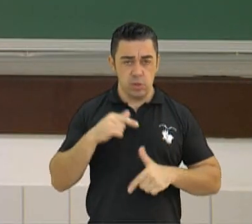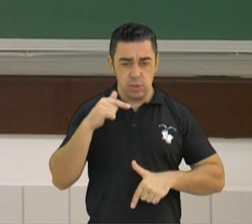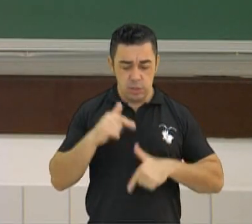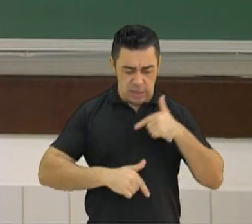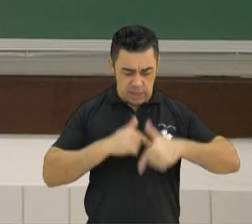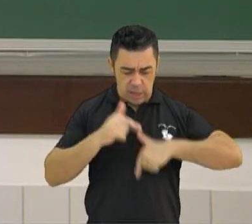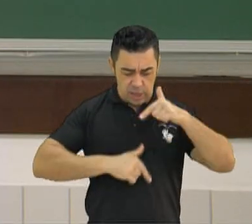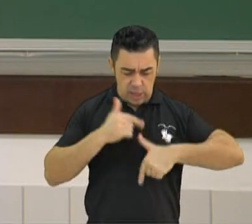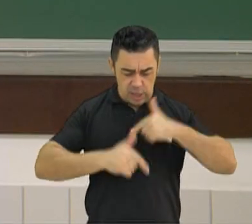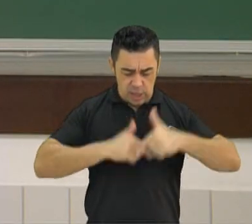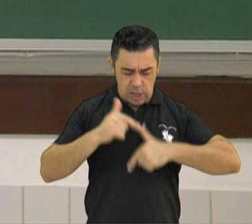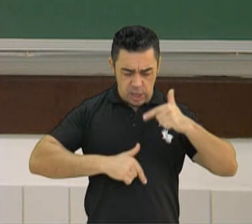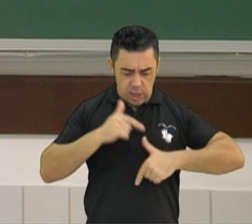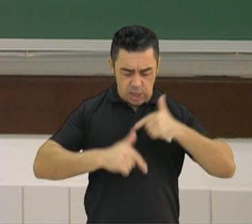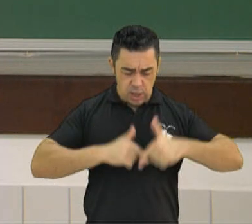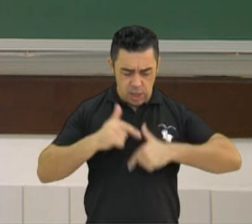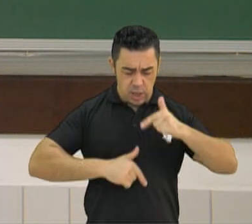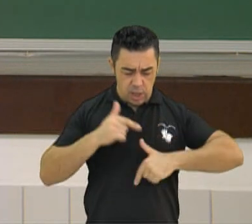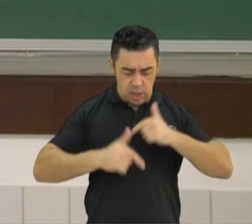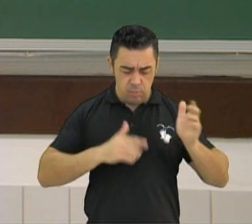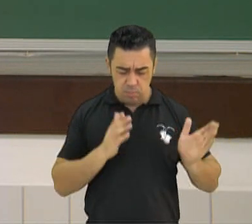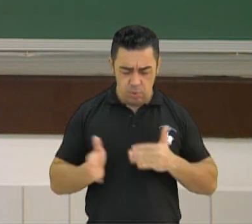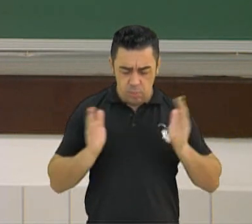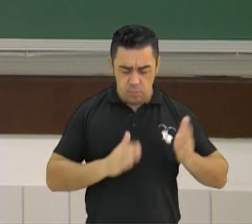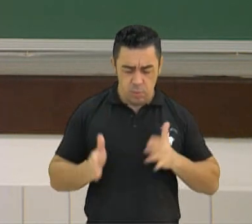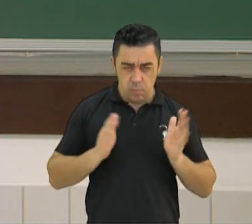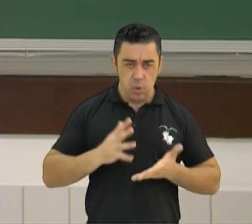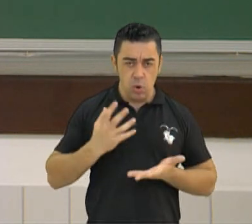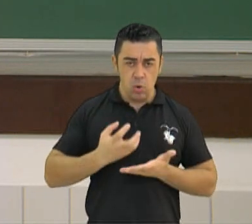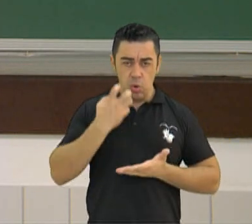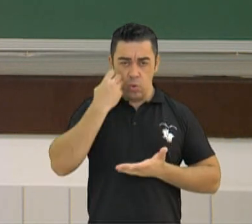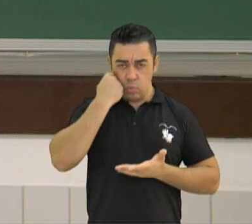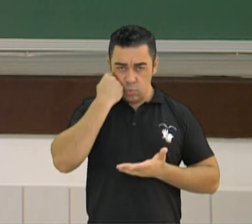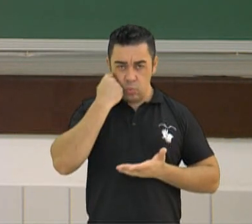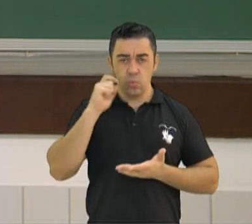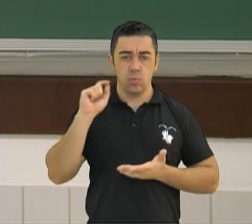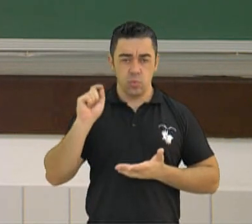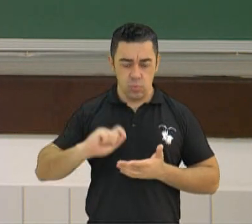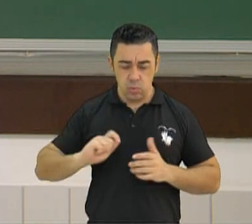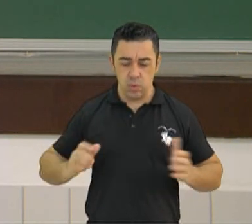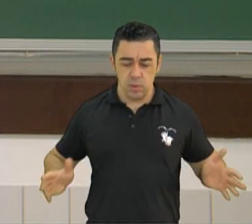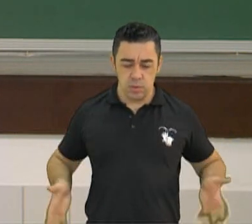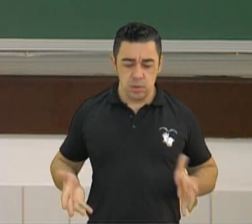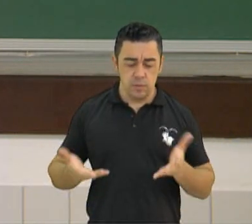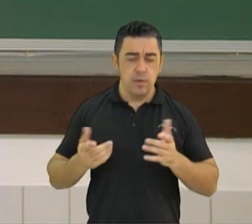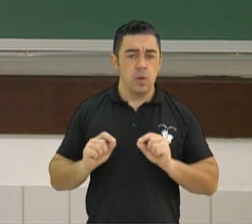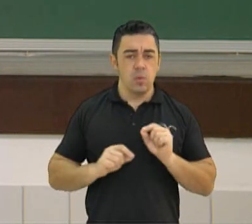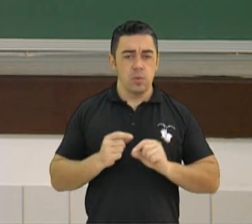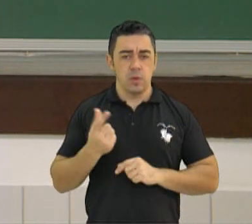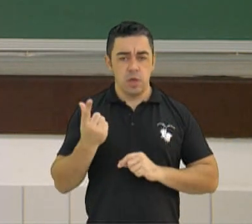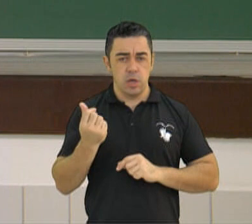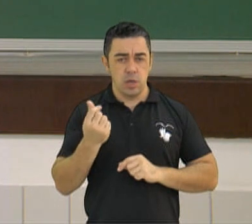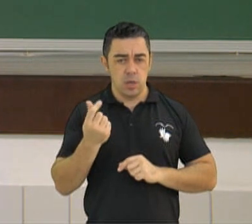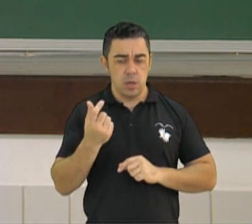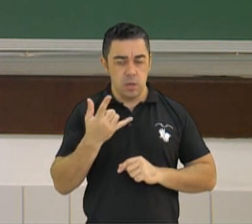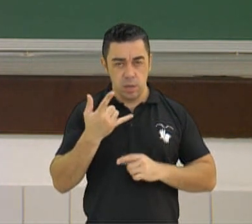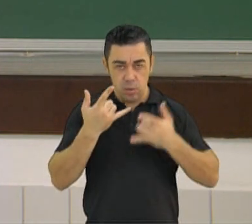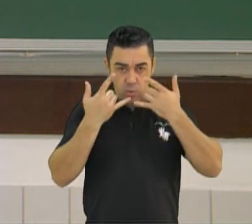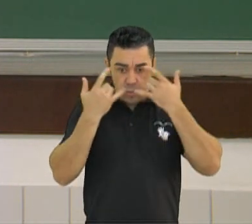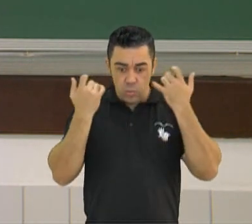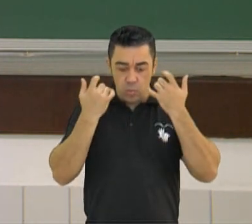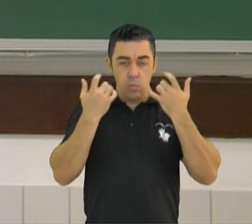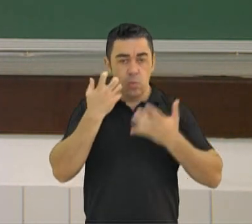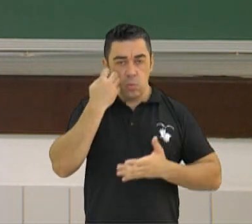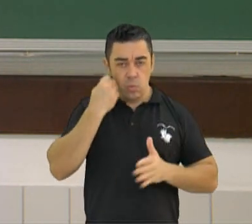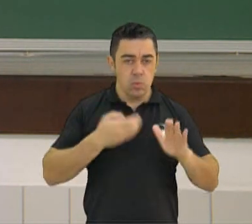trabalho para gerar lucro e incentivar e promover o acúmulo de capital pela então burguesia que